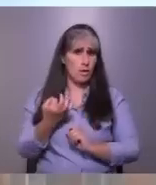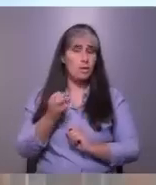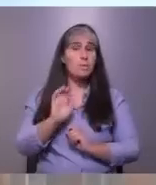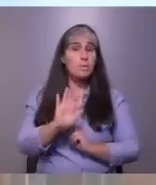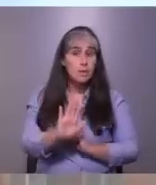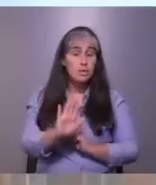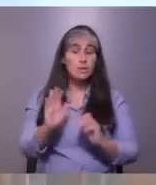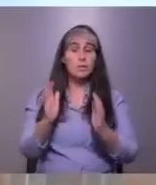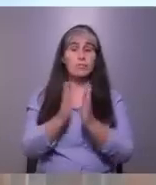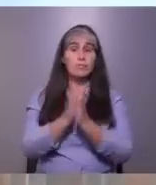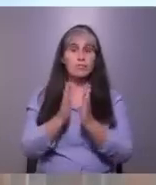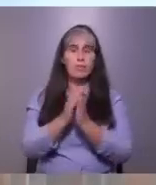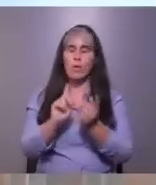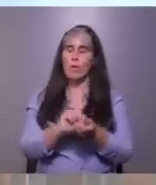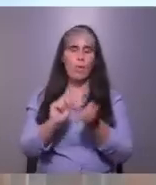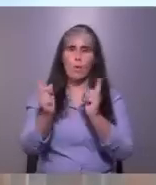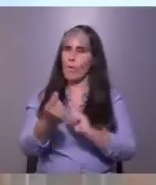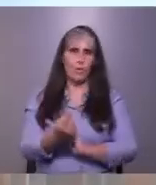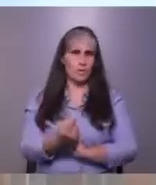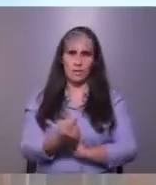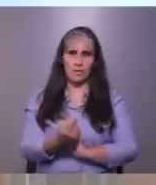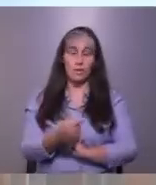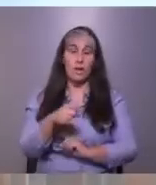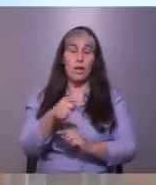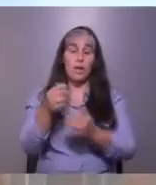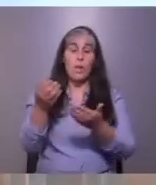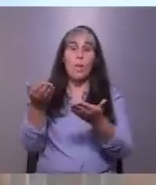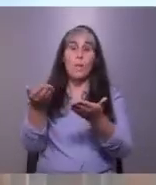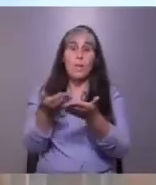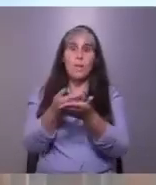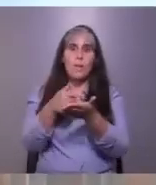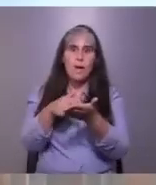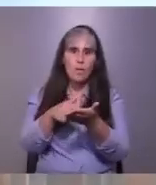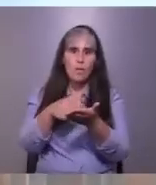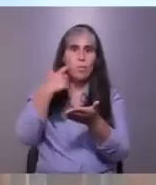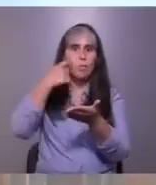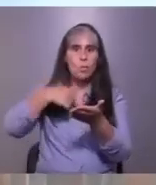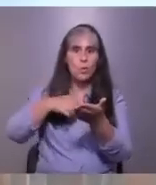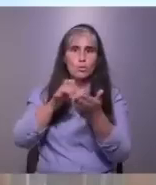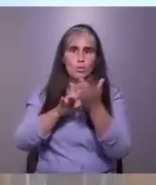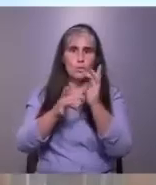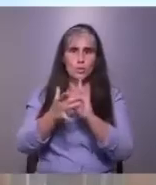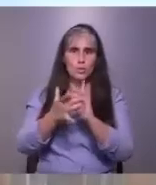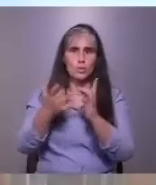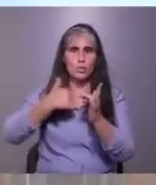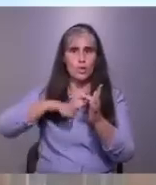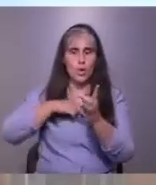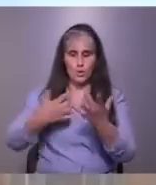um movimento contrário. É este alimento que nos transforma naquele que comungamos. Isto